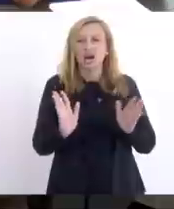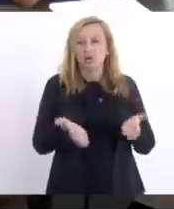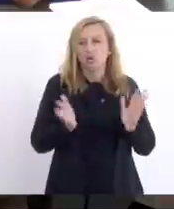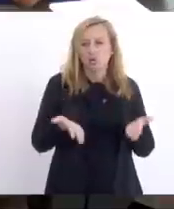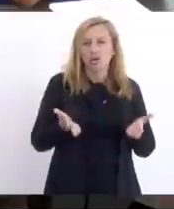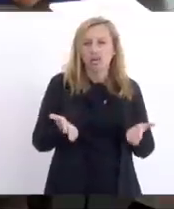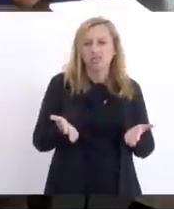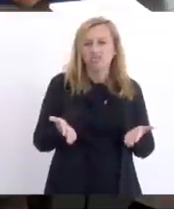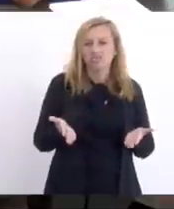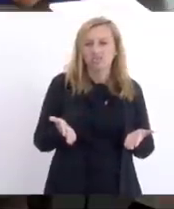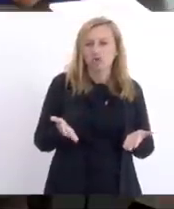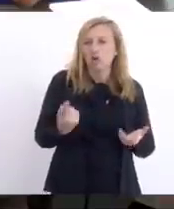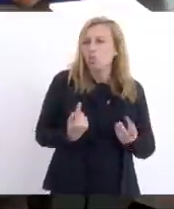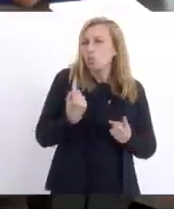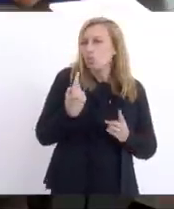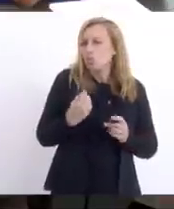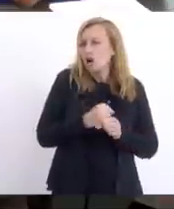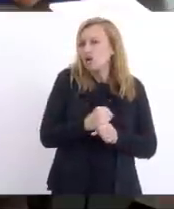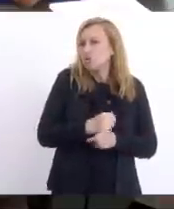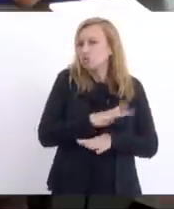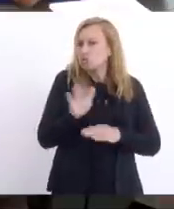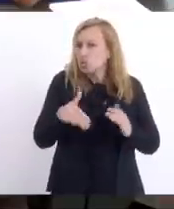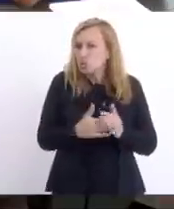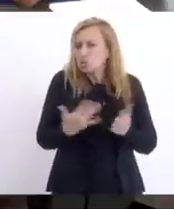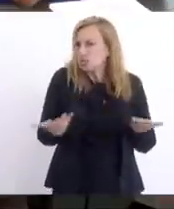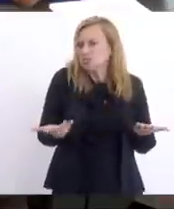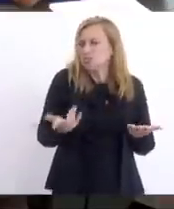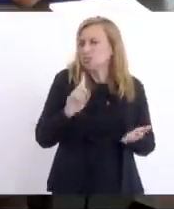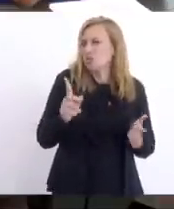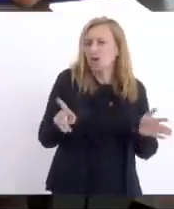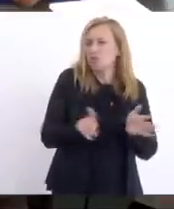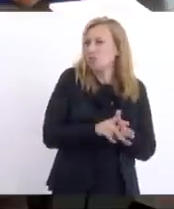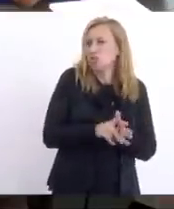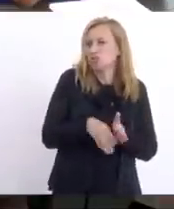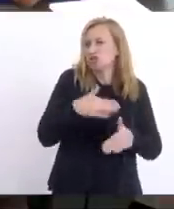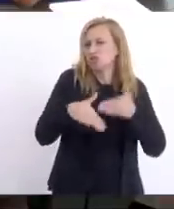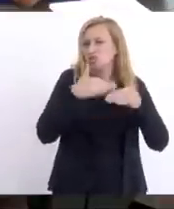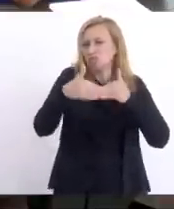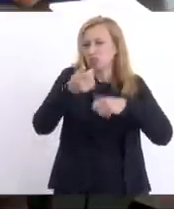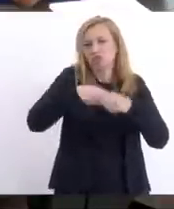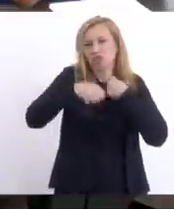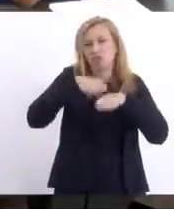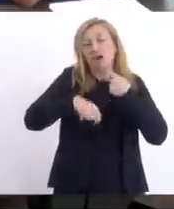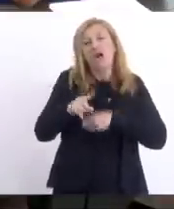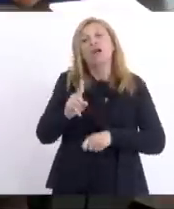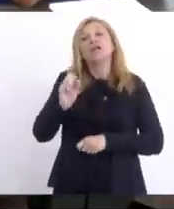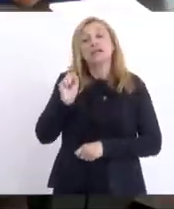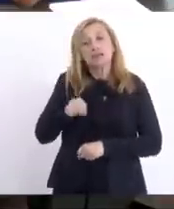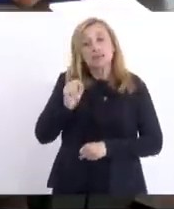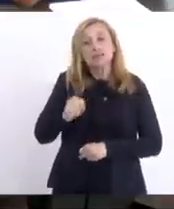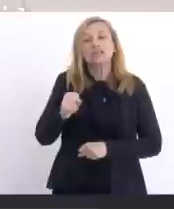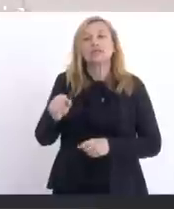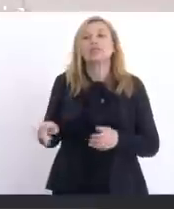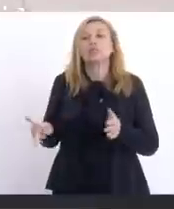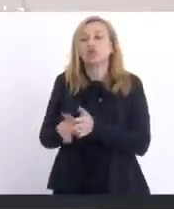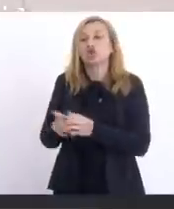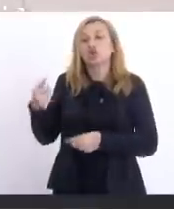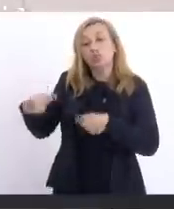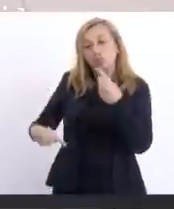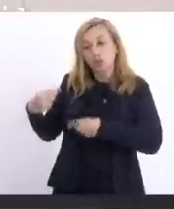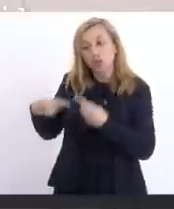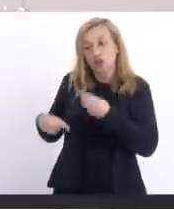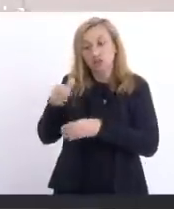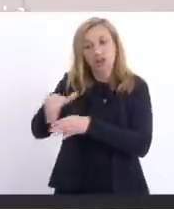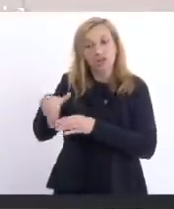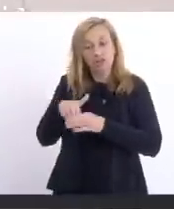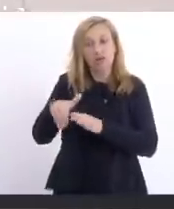prioriamente, um ano inteiro, isso aí não é projeto de desenvolvimento econômico, isso aí é projeto político-eleitoral. Vamos tentar um